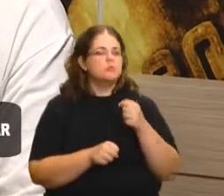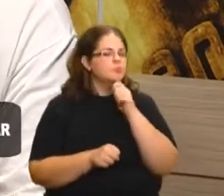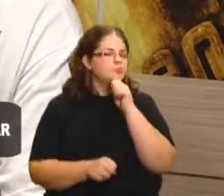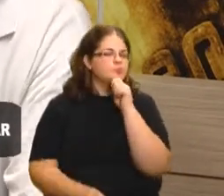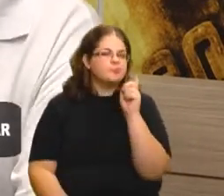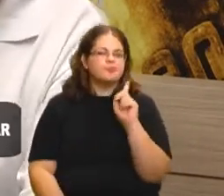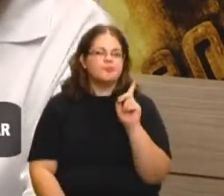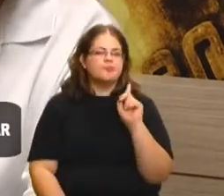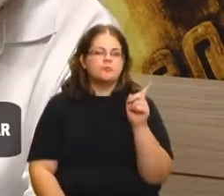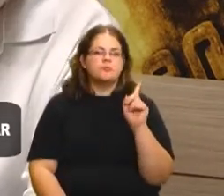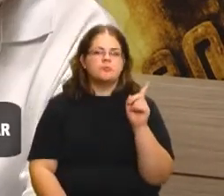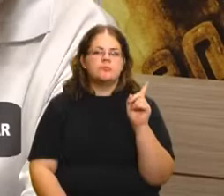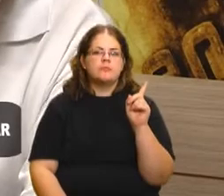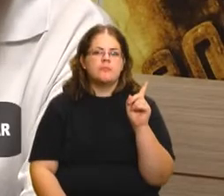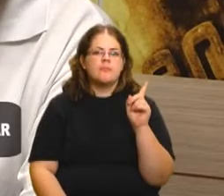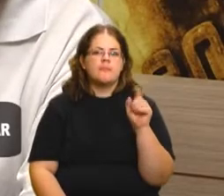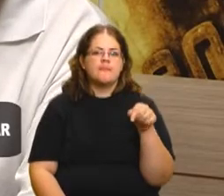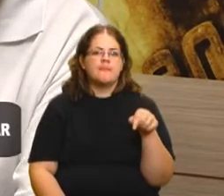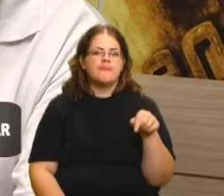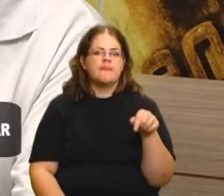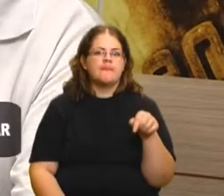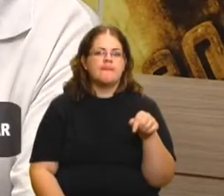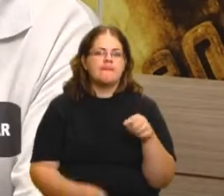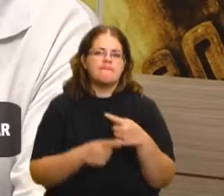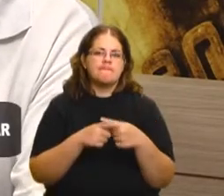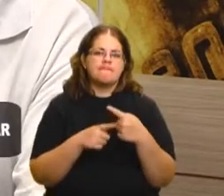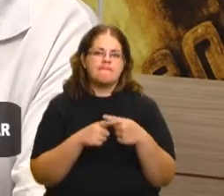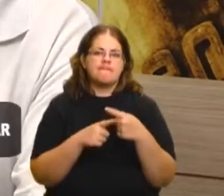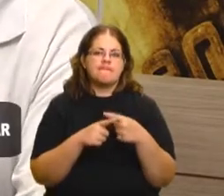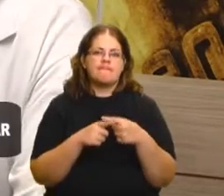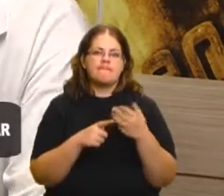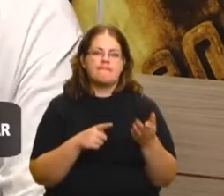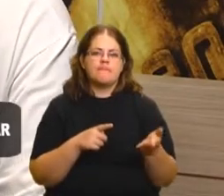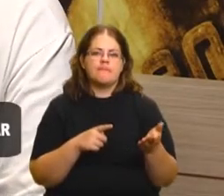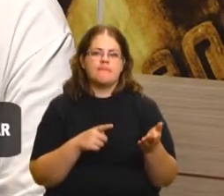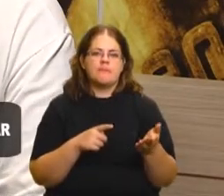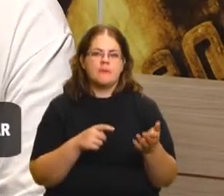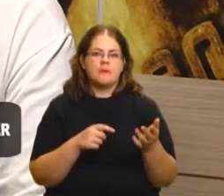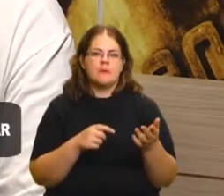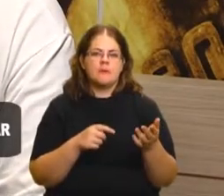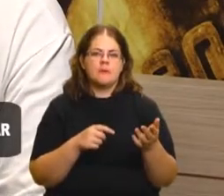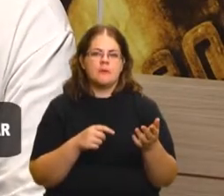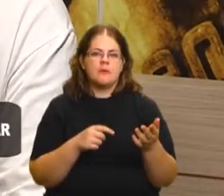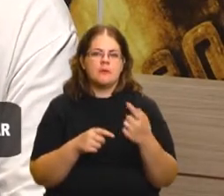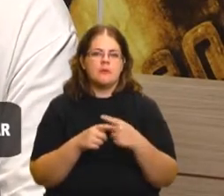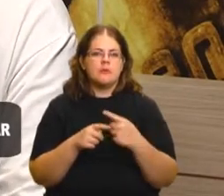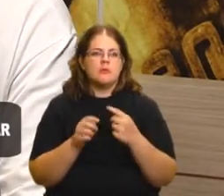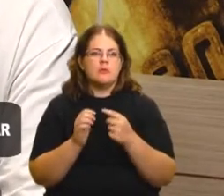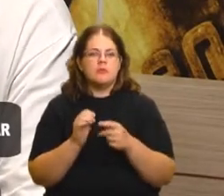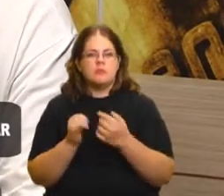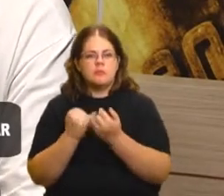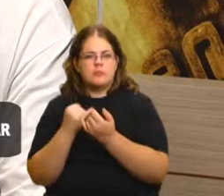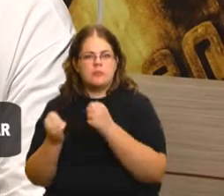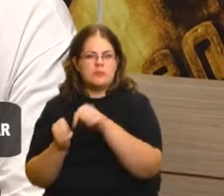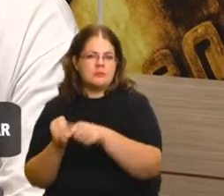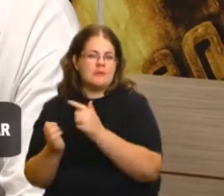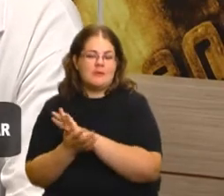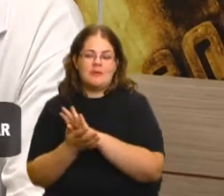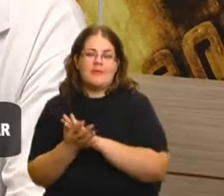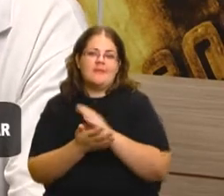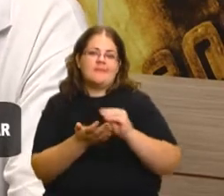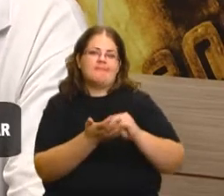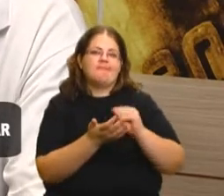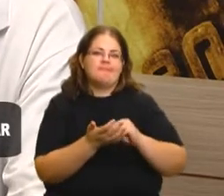havia ainda, até por força de uma migração interna razoavelmente recente, não